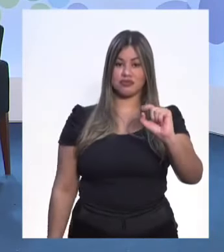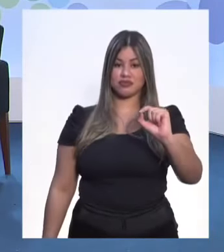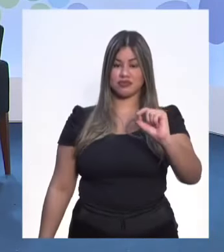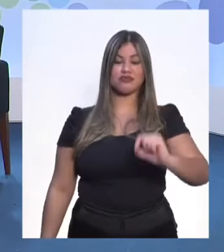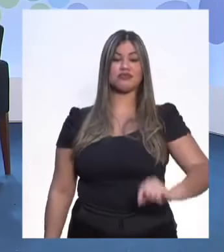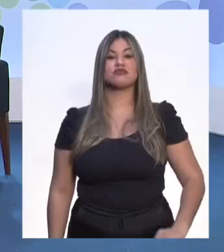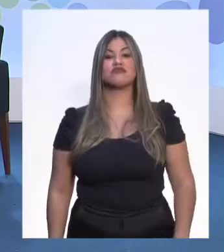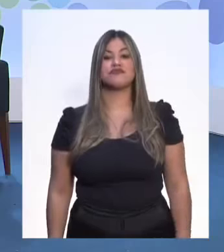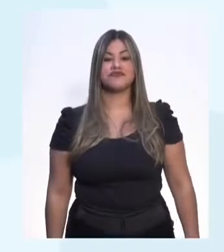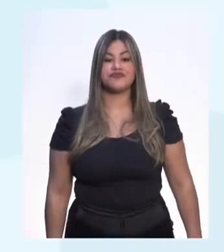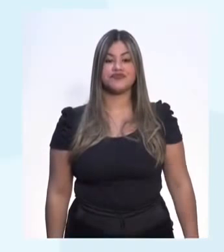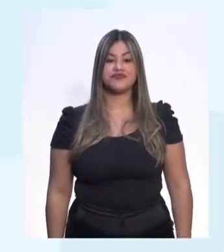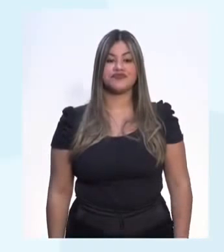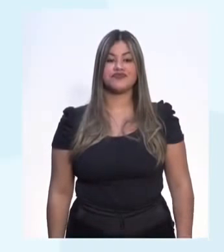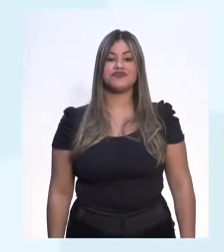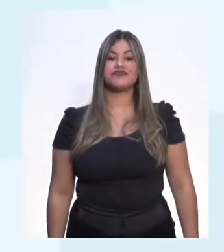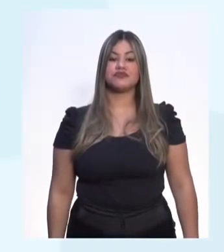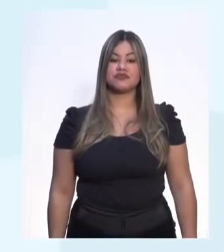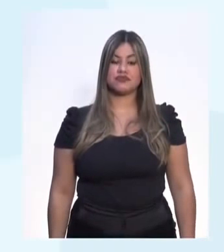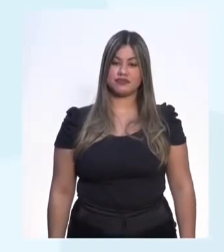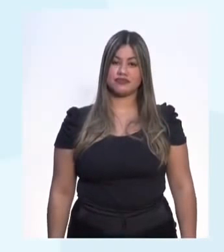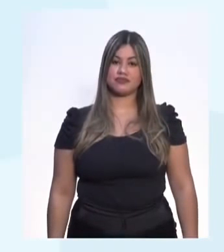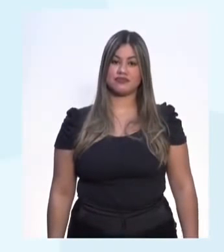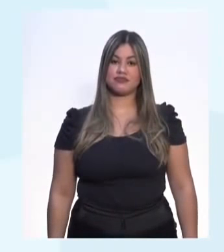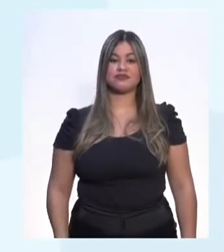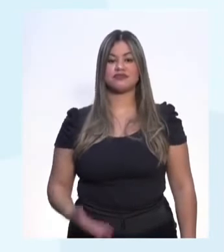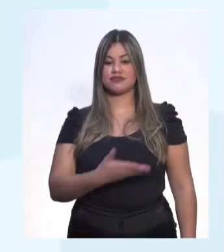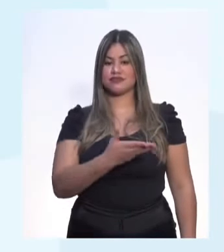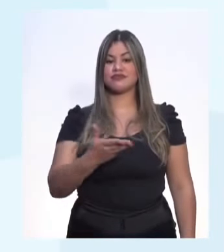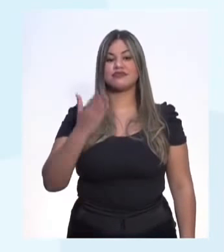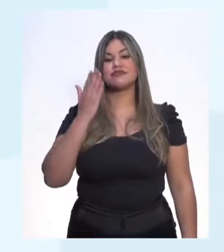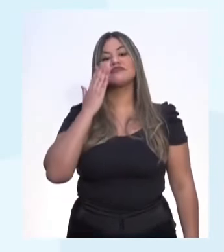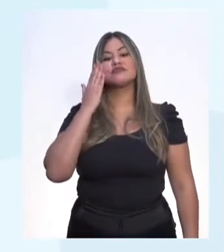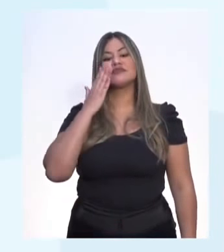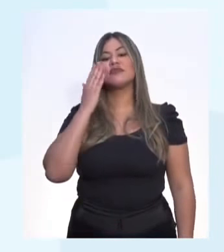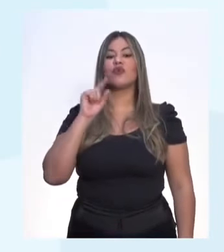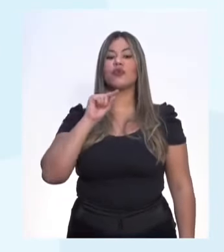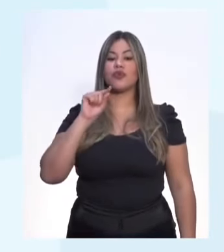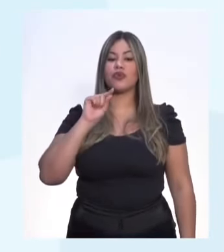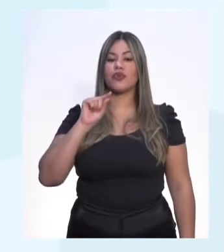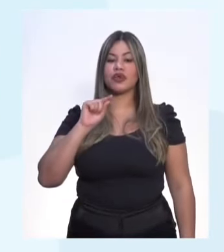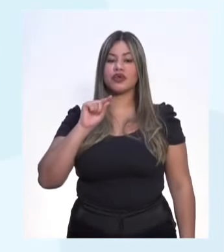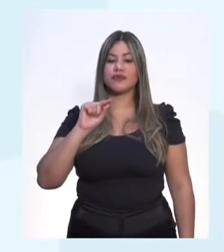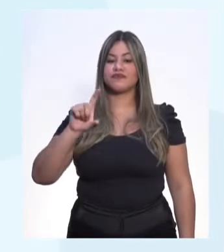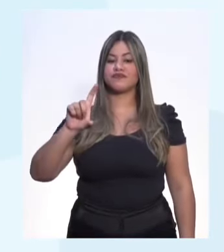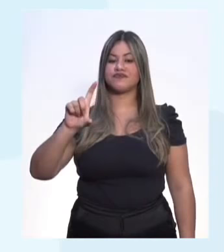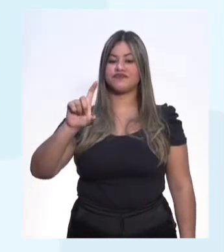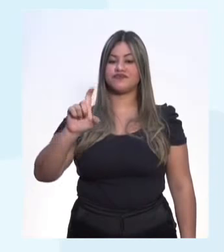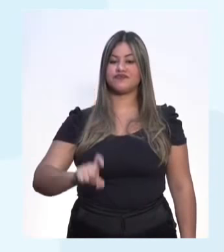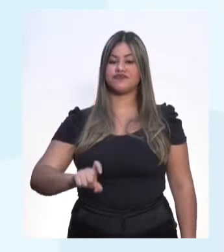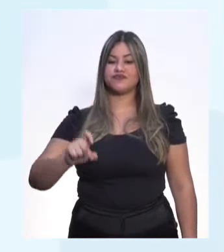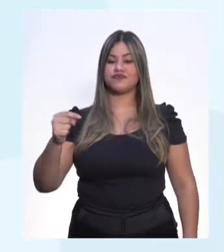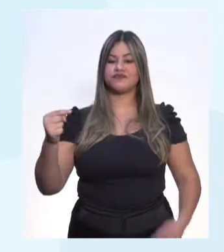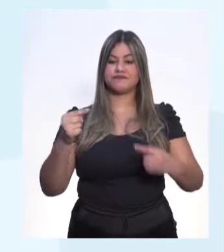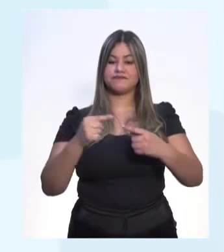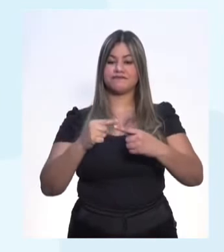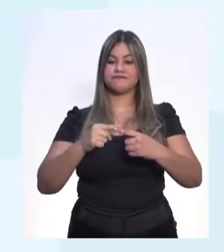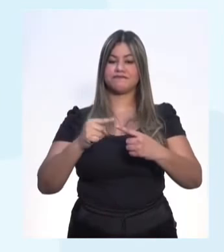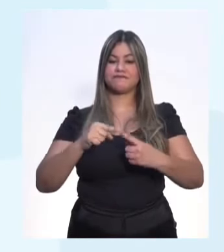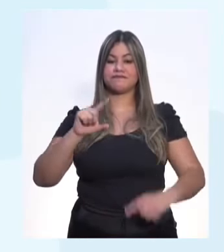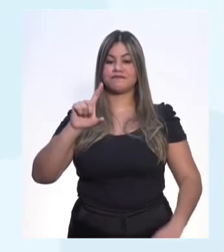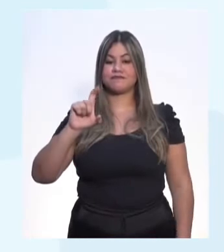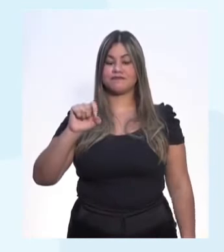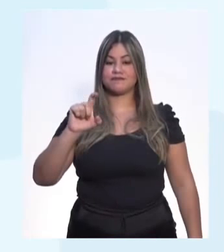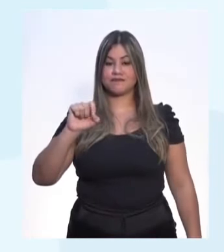Tá ok E aí tem a combinação mas vocês querem saber por exemplo aqui eu tenho aqui eu tenho o 10 tá se eu coloco